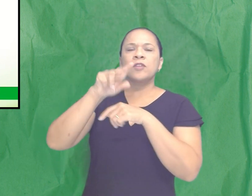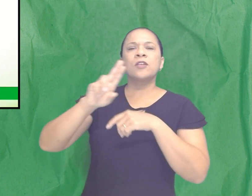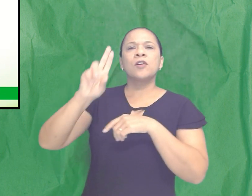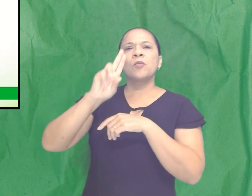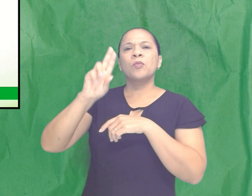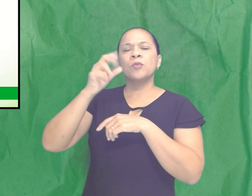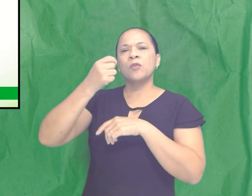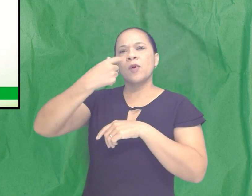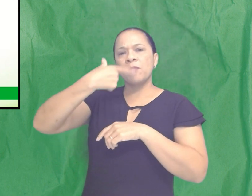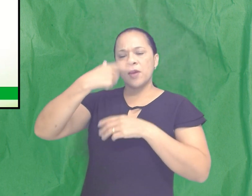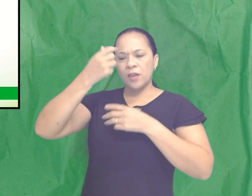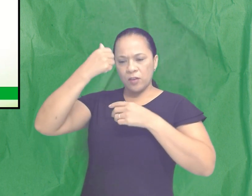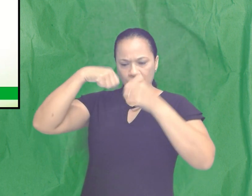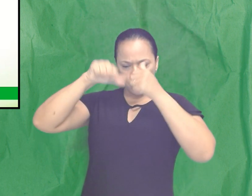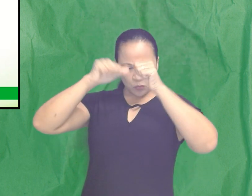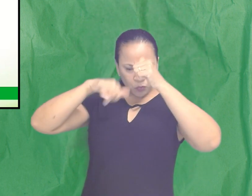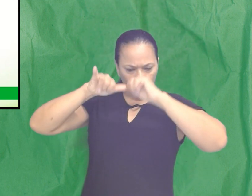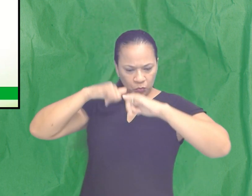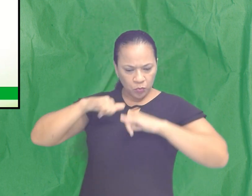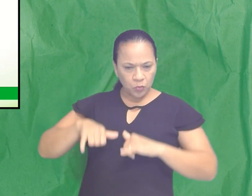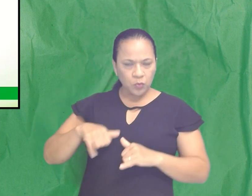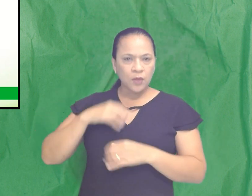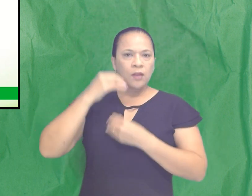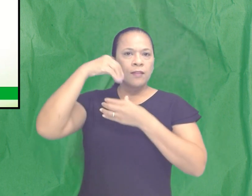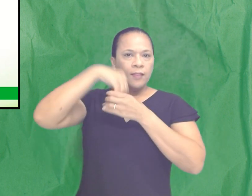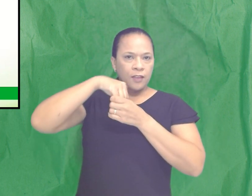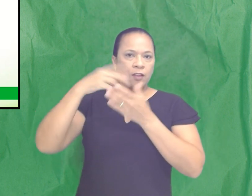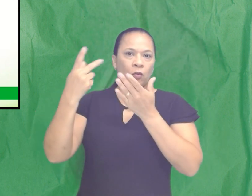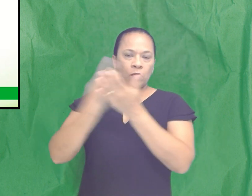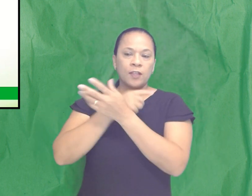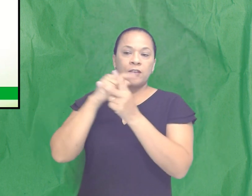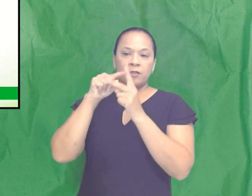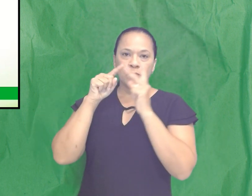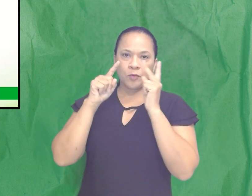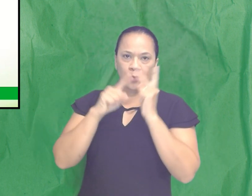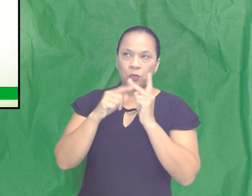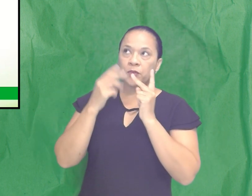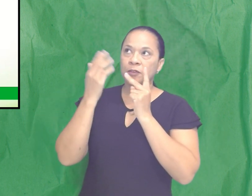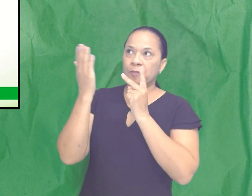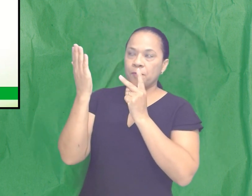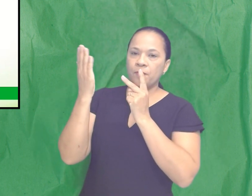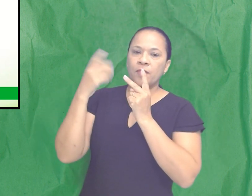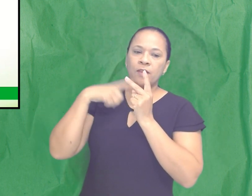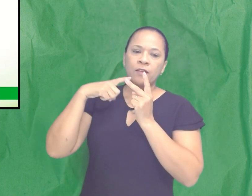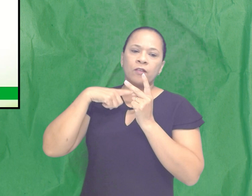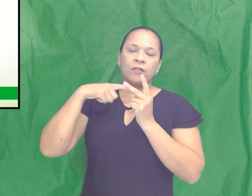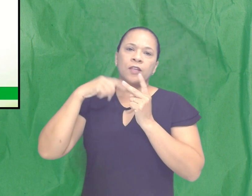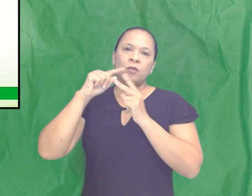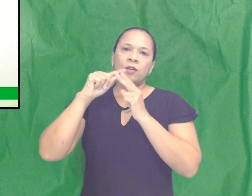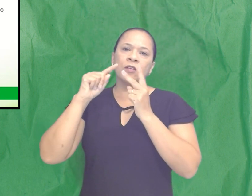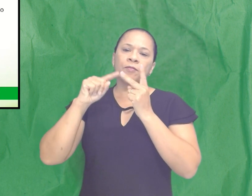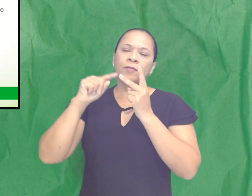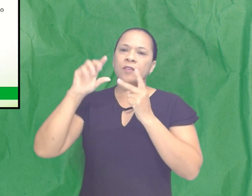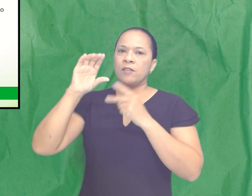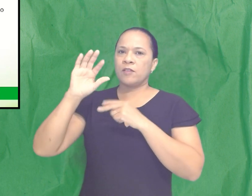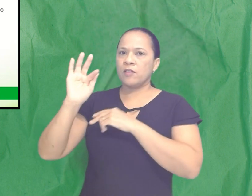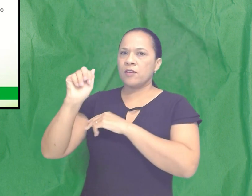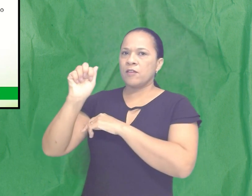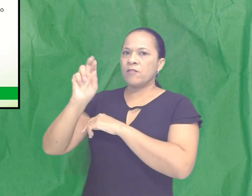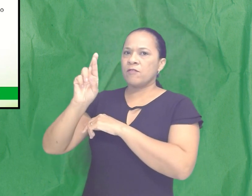processos farmacológicos denominados farmacocinética e farmacodinâmica. A farmacocinética, então, é